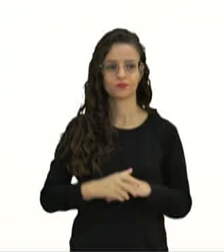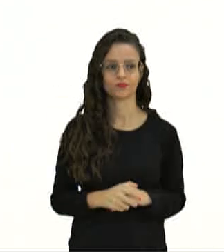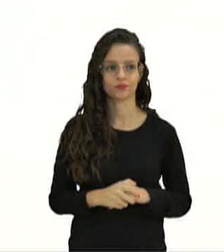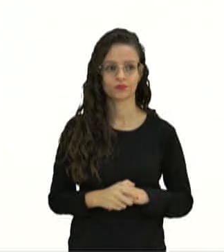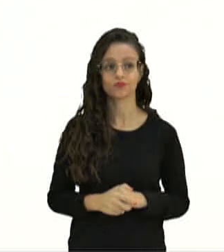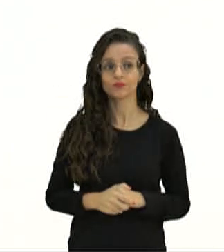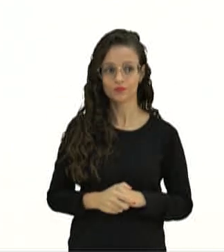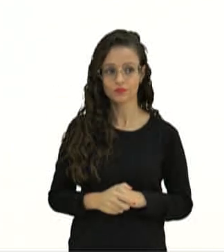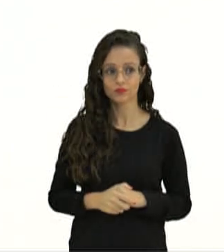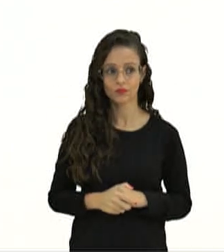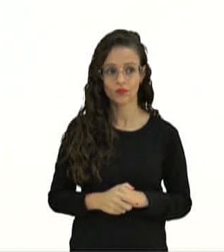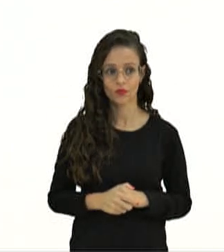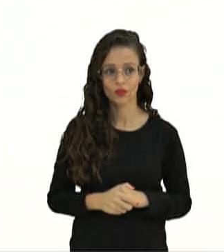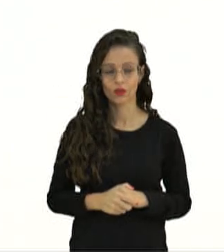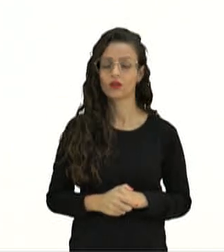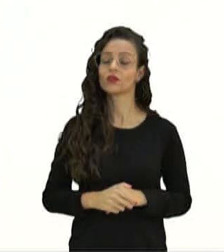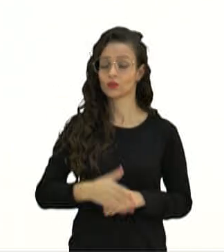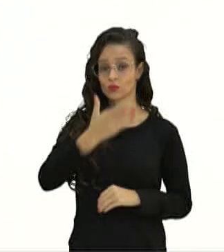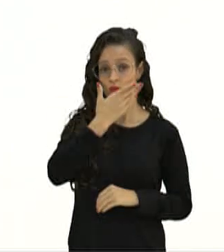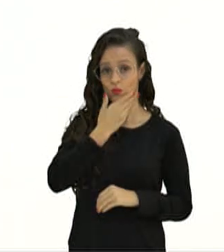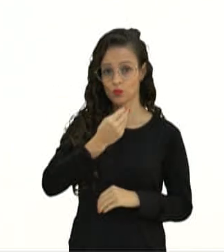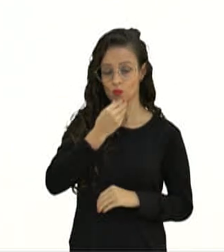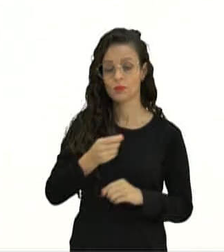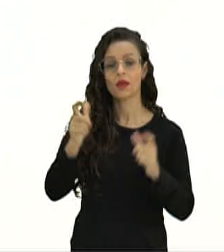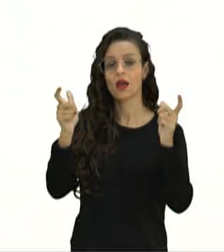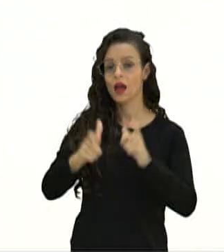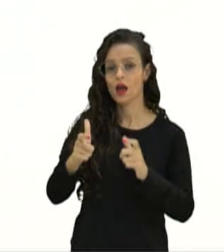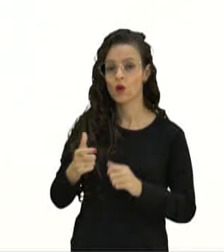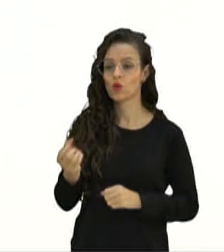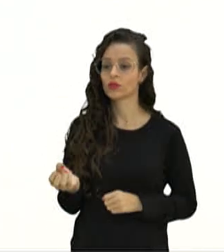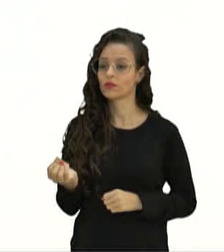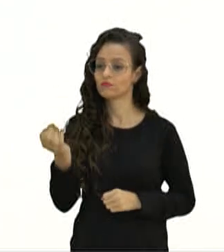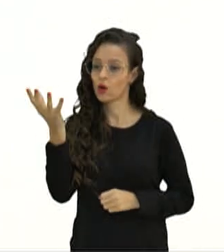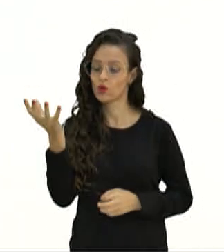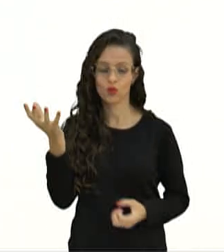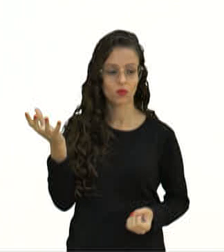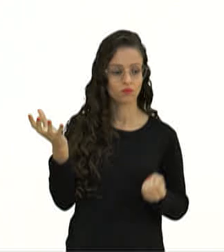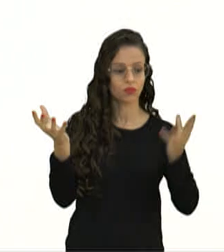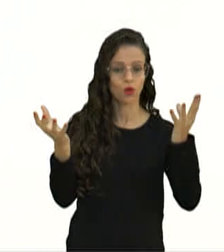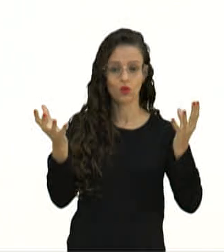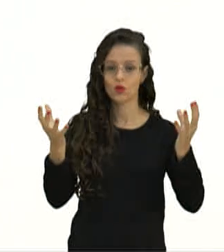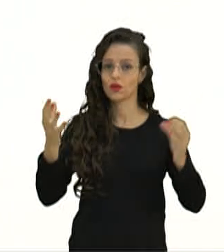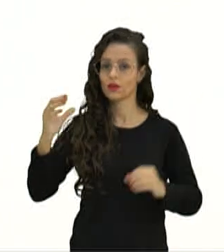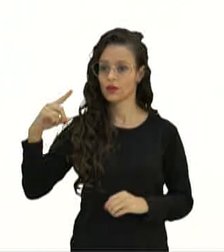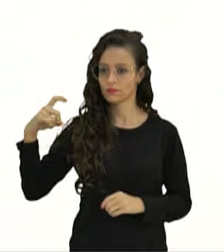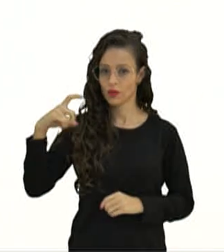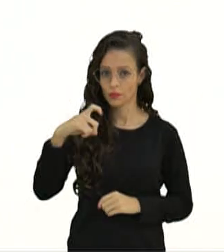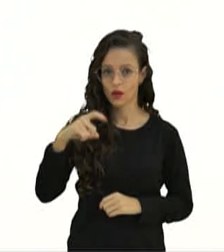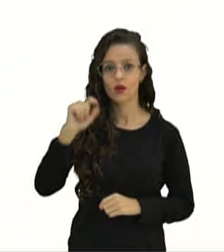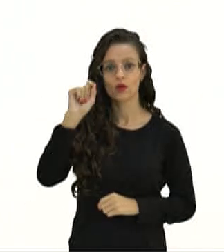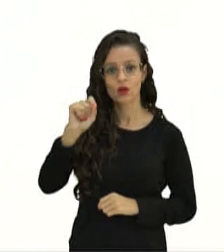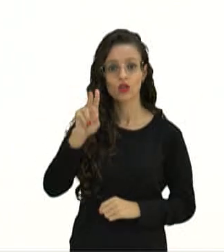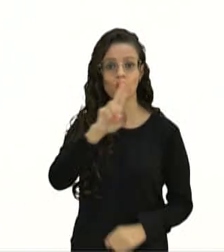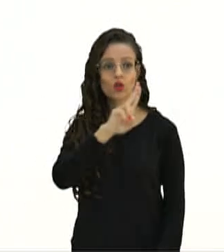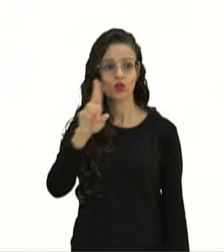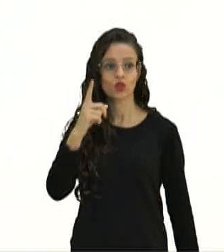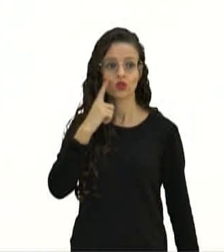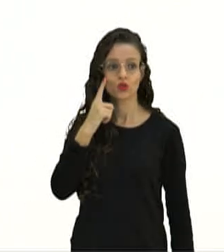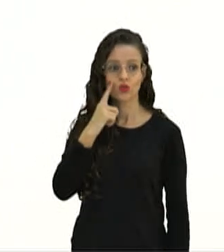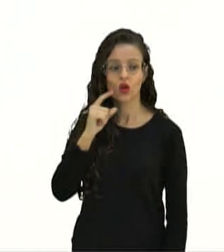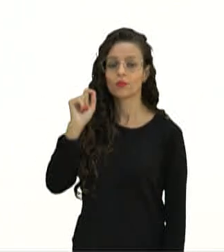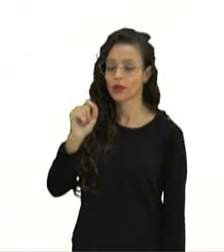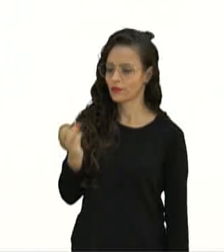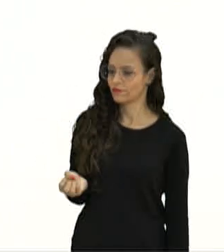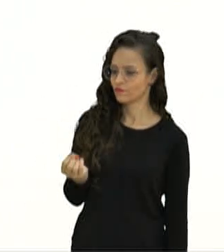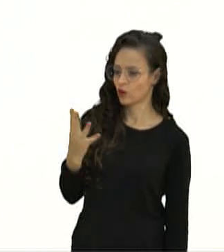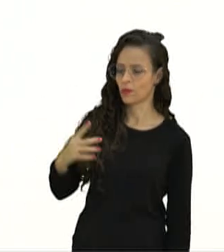No caso dos gametas masculinos, a gametogênese vai ter um nome específico, espermatogênese, ou seja, formação